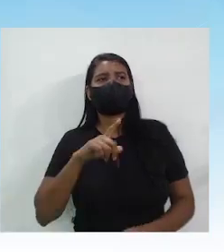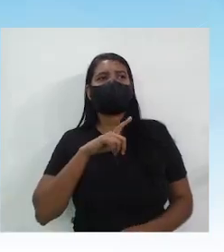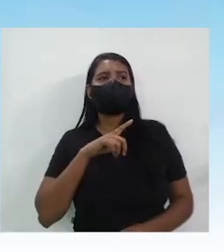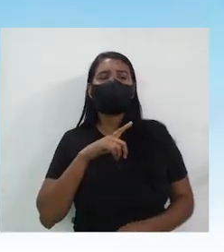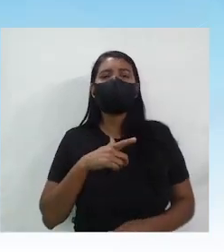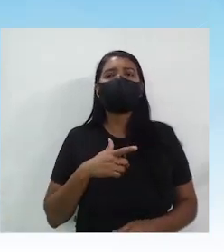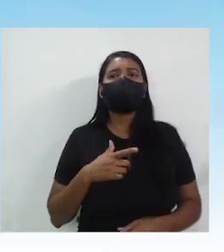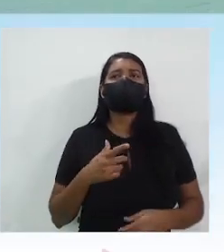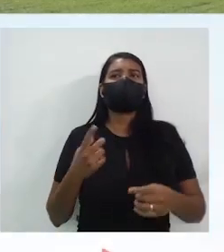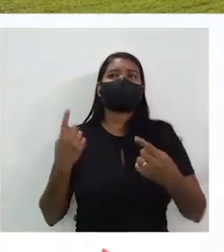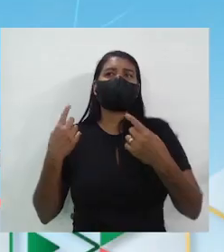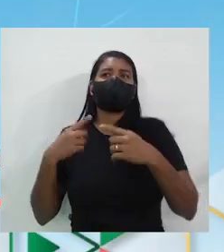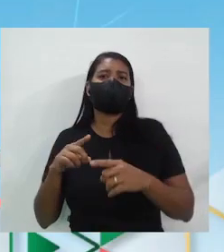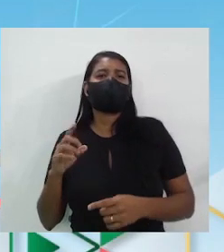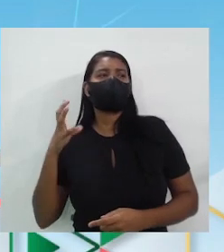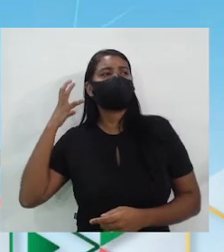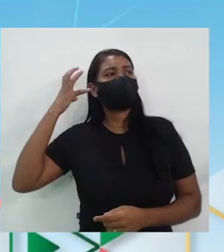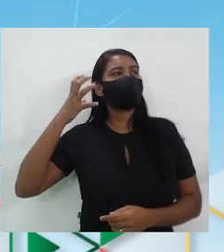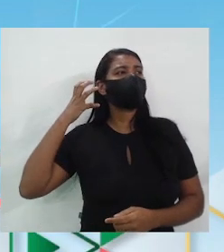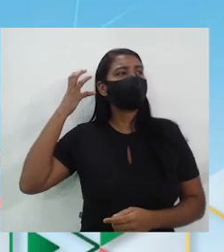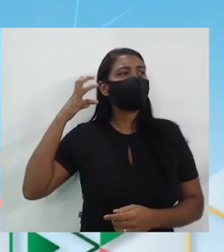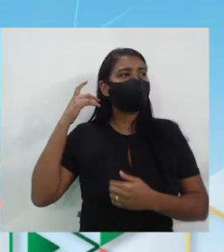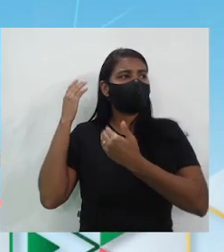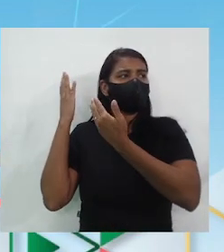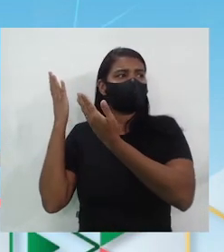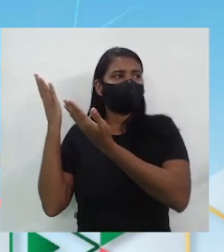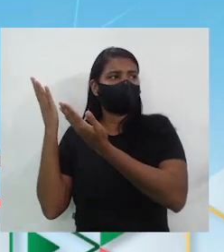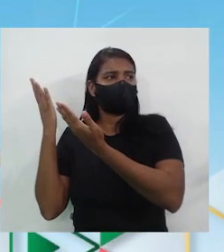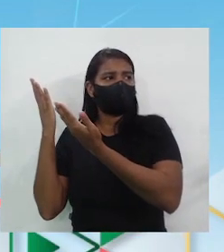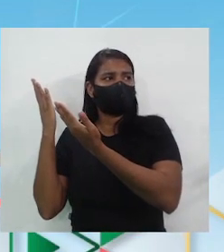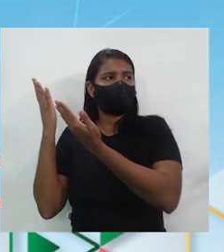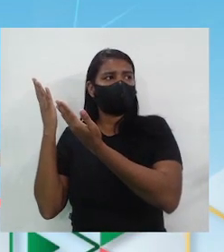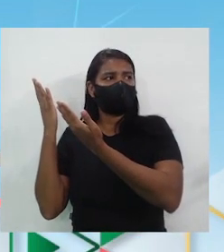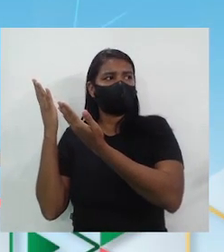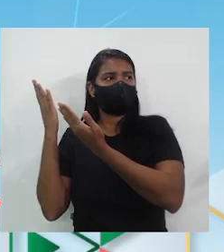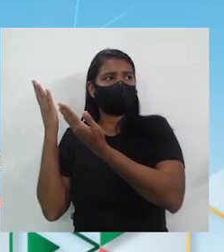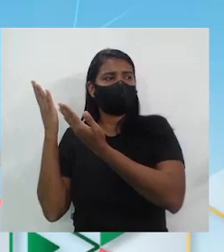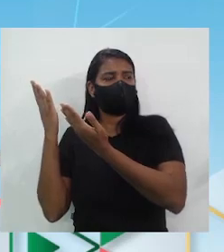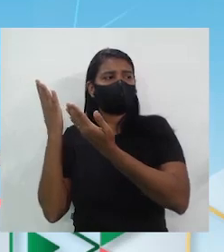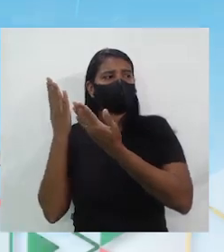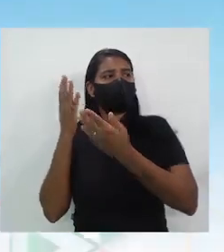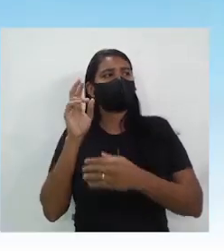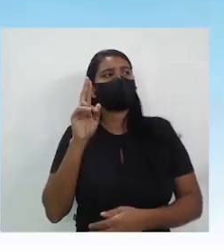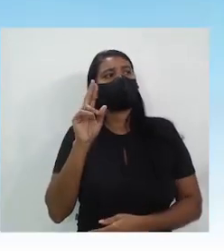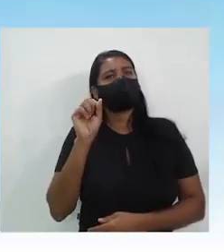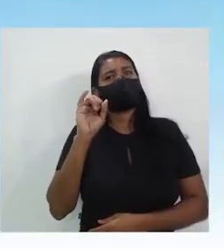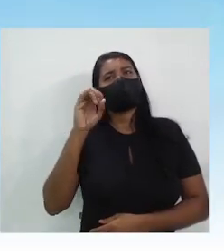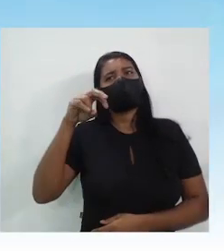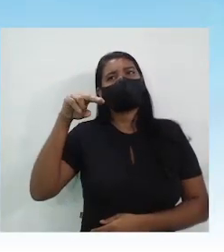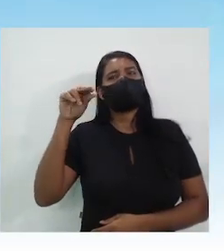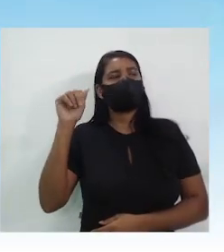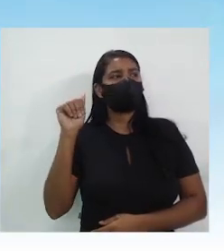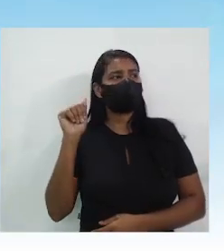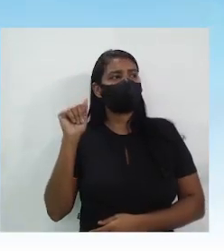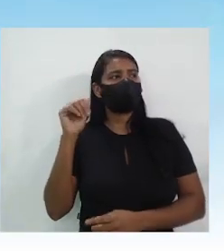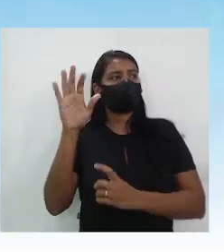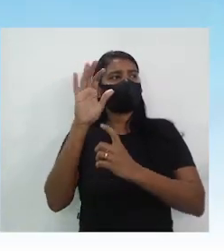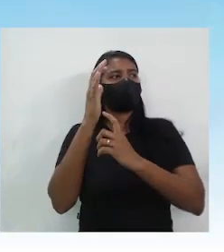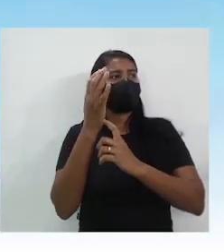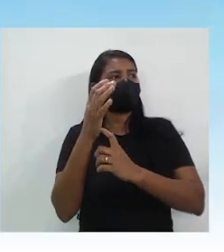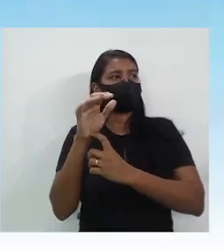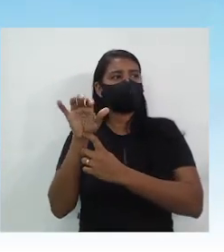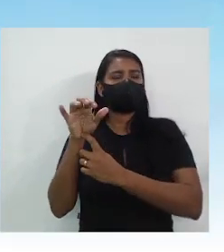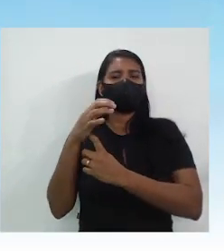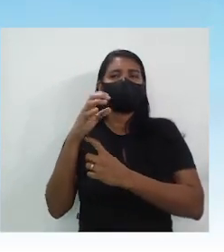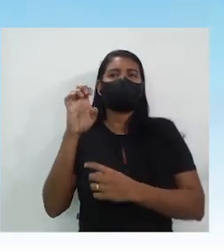os impactos que são sonoros, os impactos dessas usinas que são eólicas,